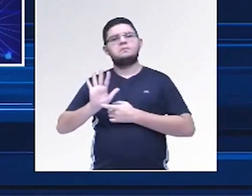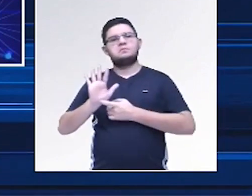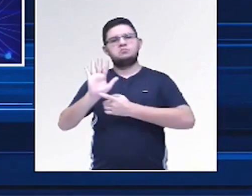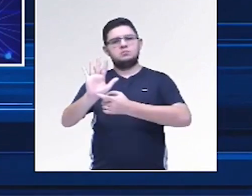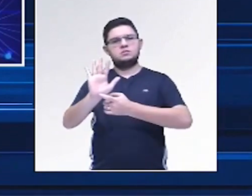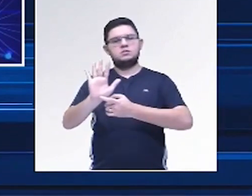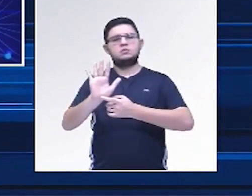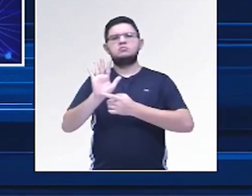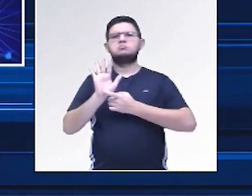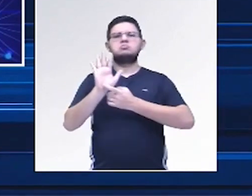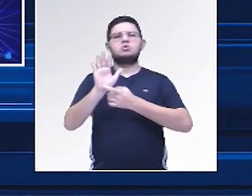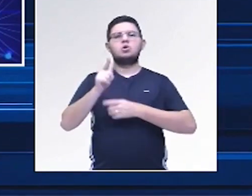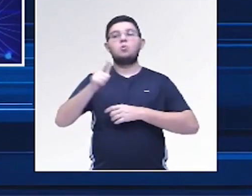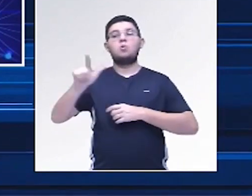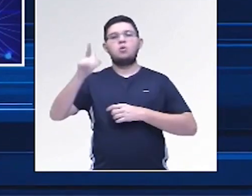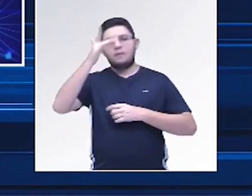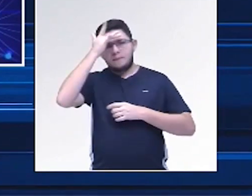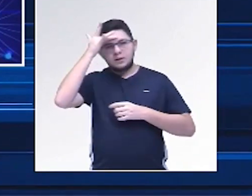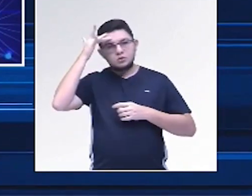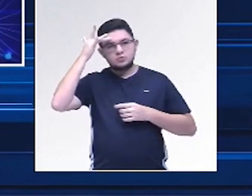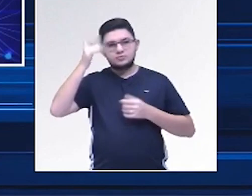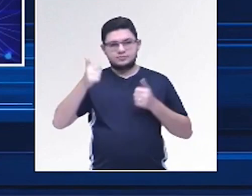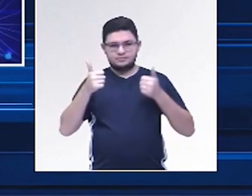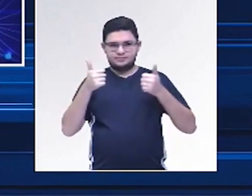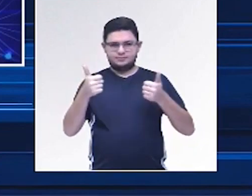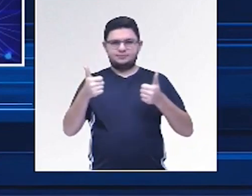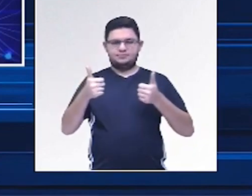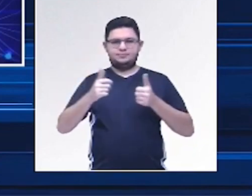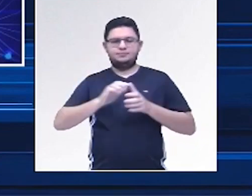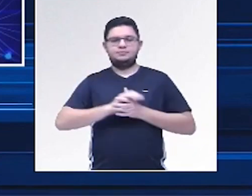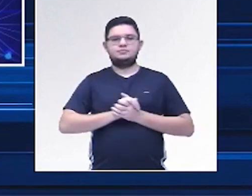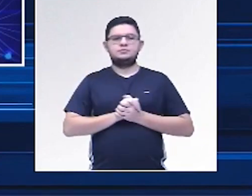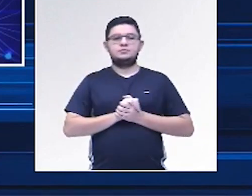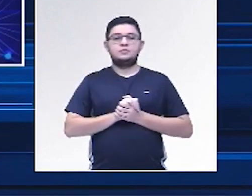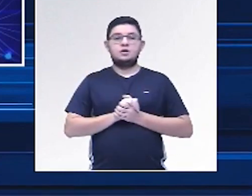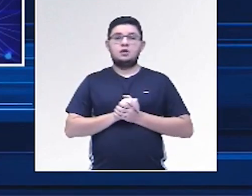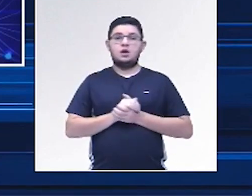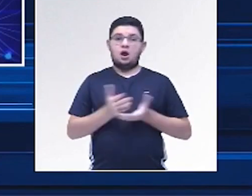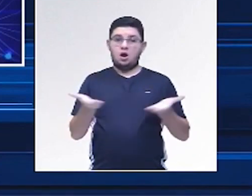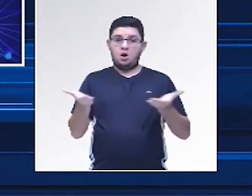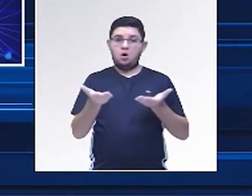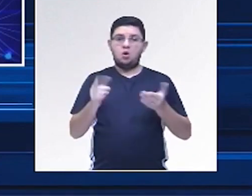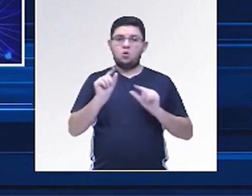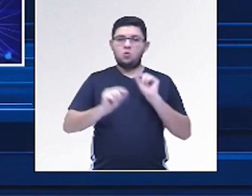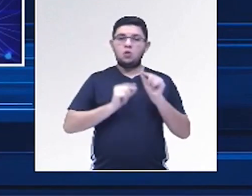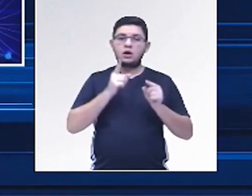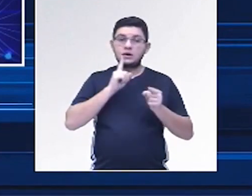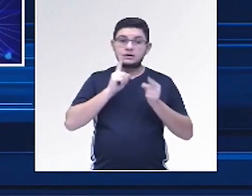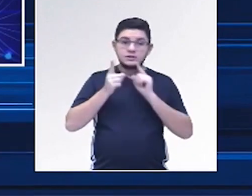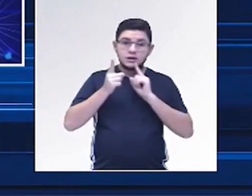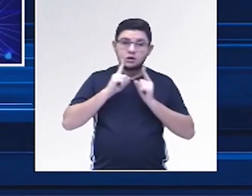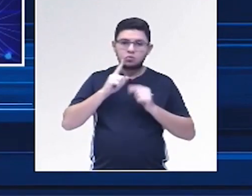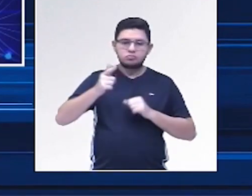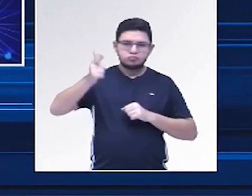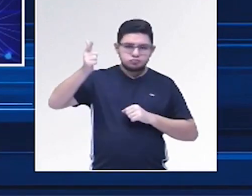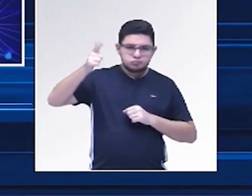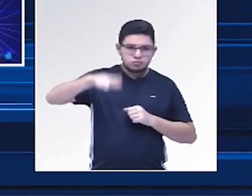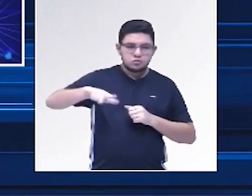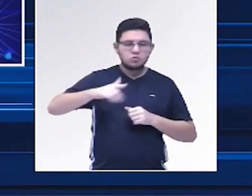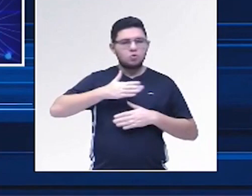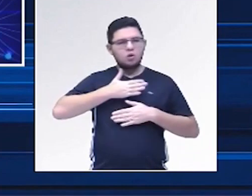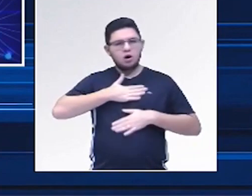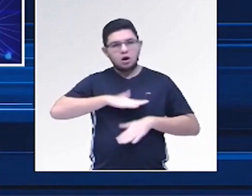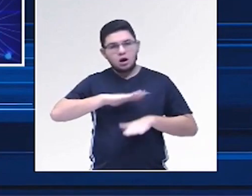apresentando-se para uma outra pessoa, tudo bem? Então agora nós vamos rever o diálogo, a gente vai ver com um pouquinho mais de calma, certo? Vou comentando aí as frases